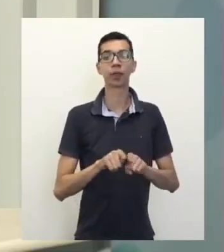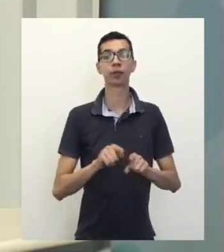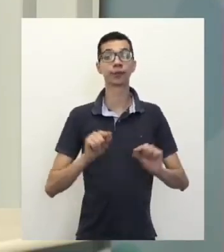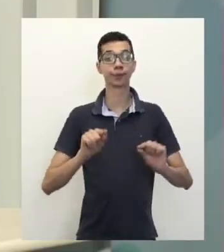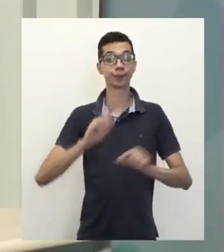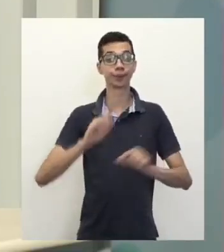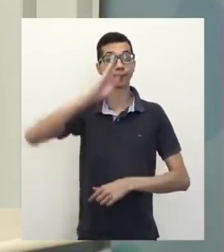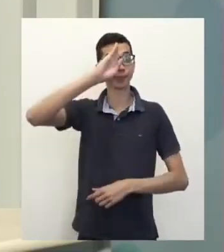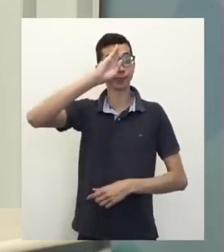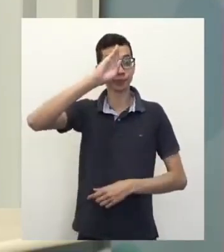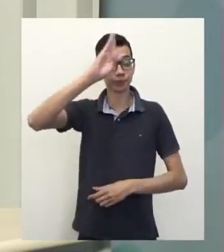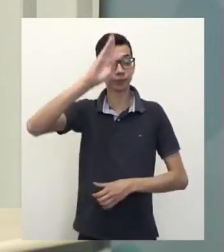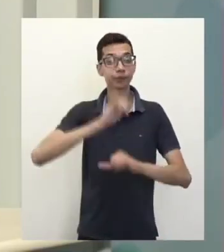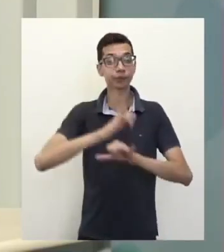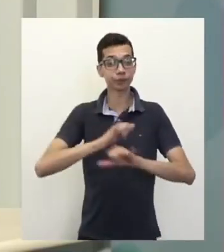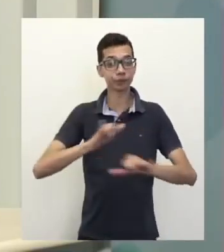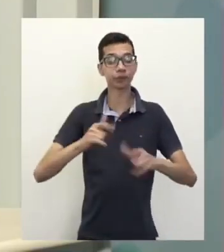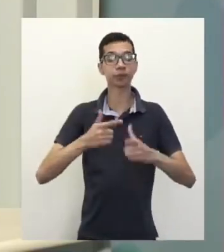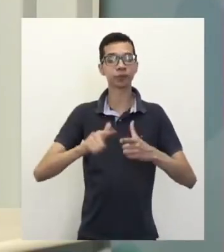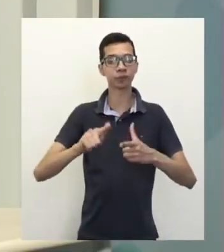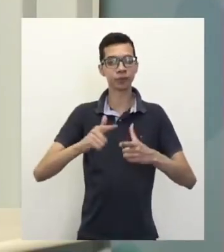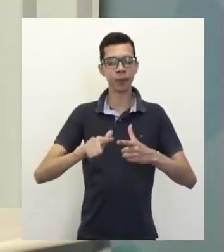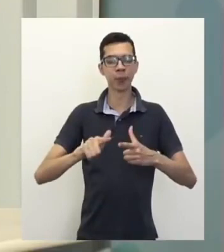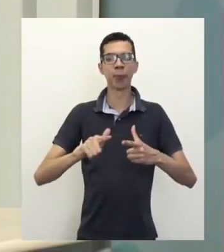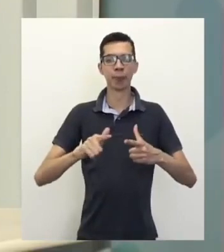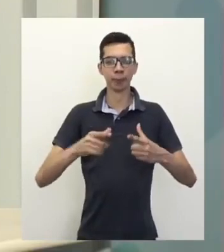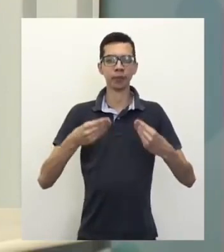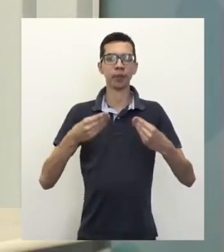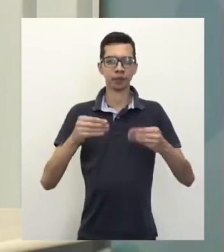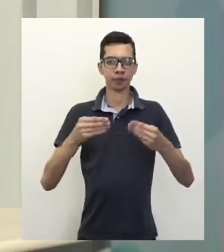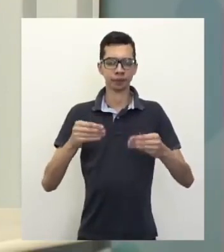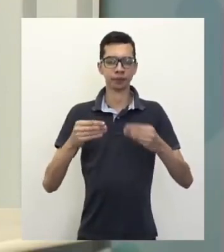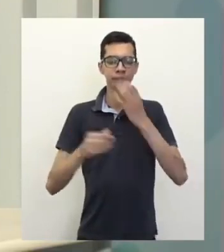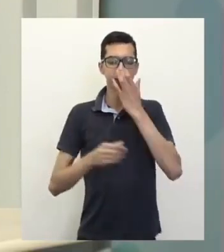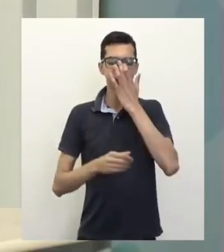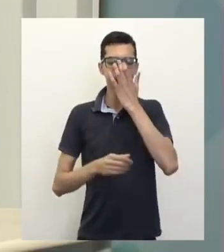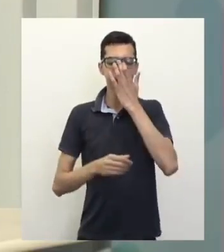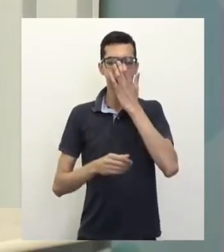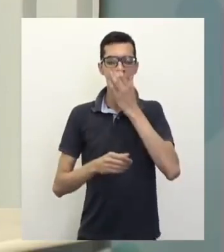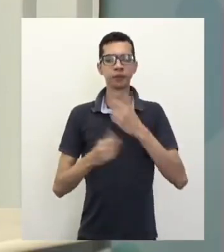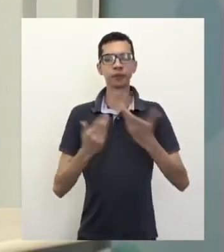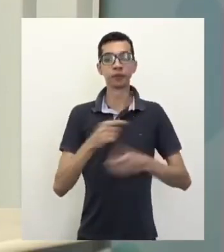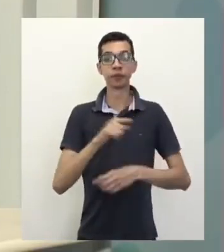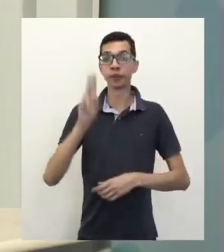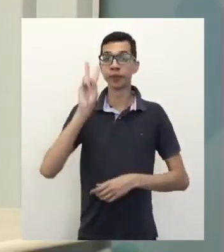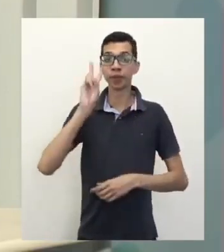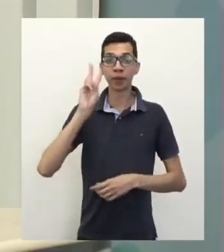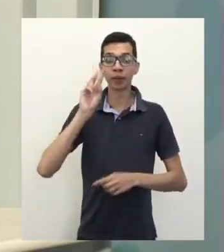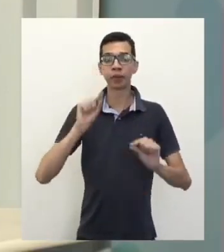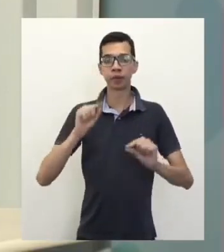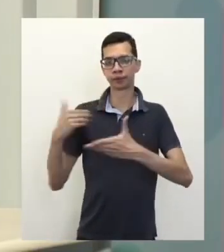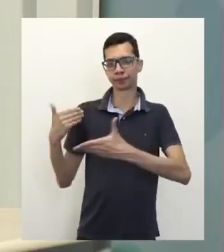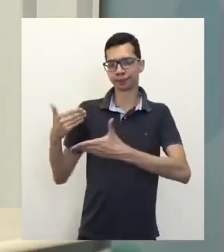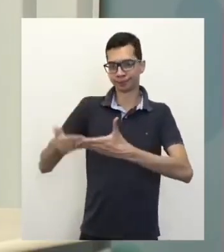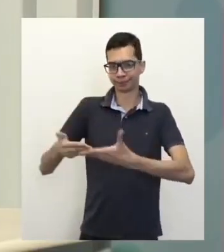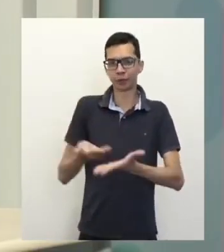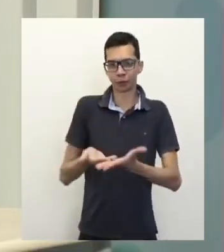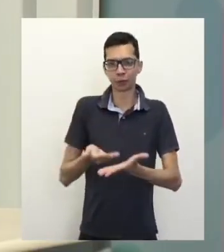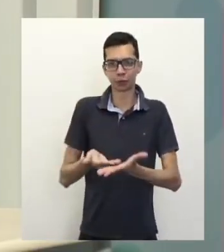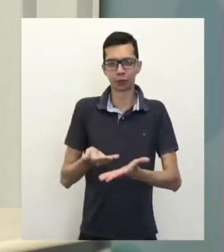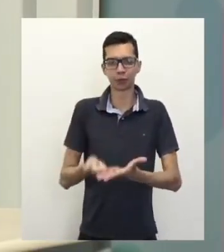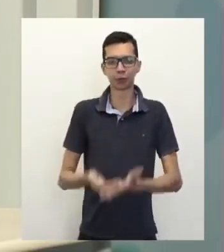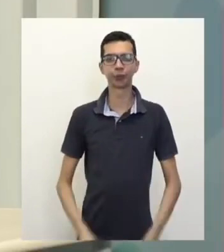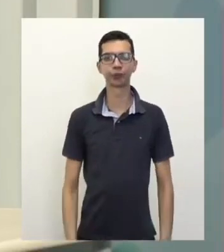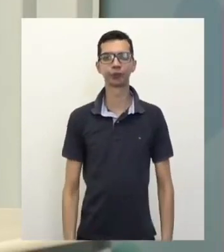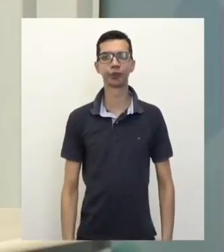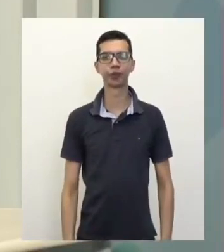problemática da questão dos plásticos. Então, só para a gente relembrar o percurso que nós fizemos até então. Dentro